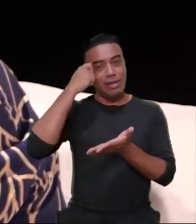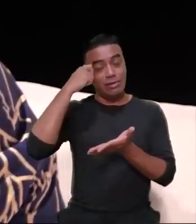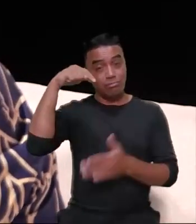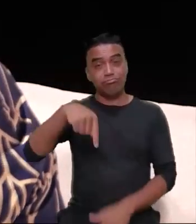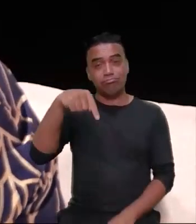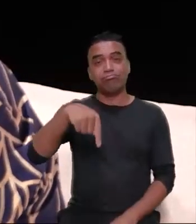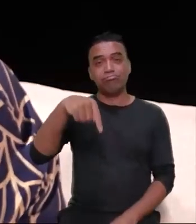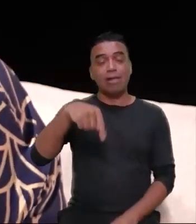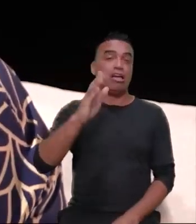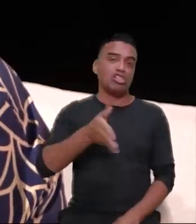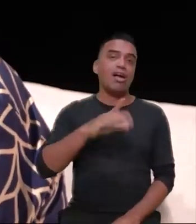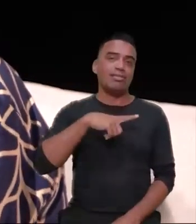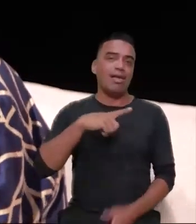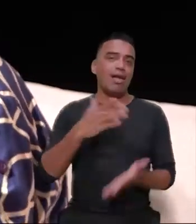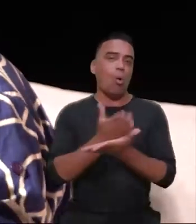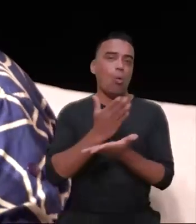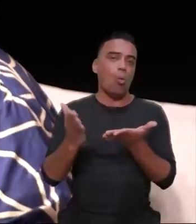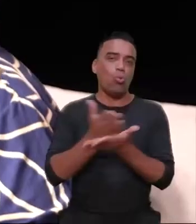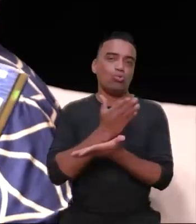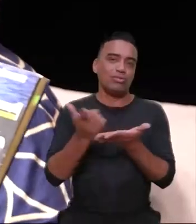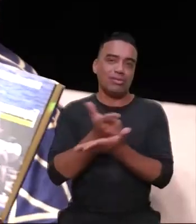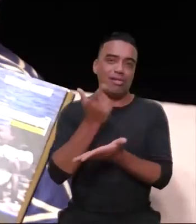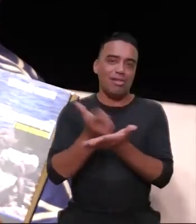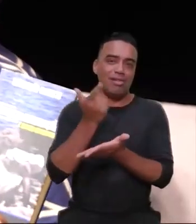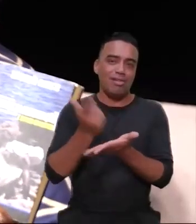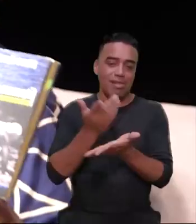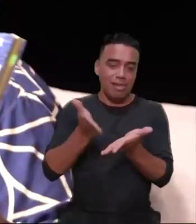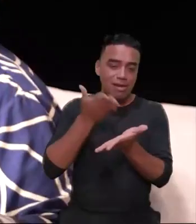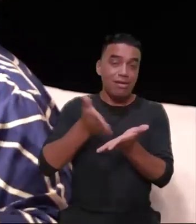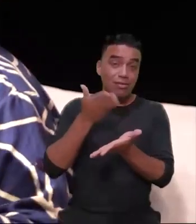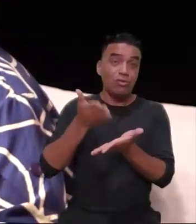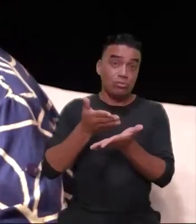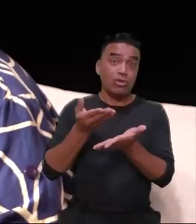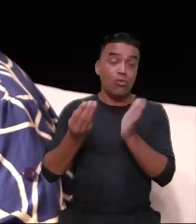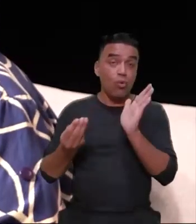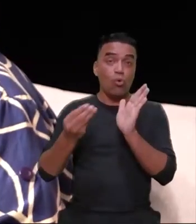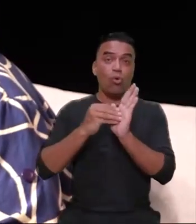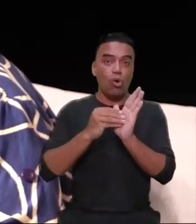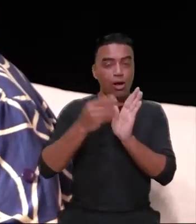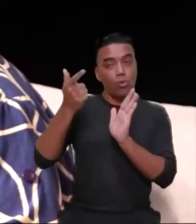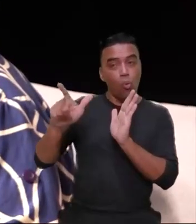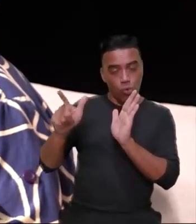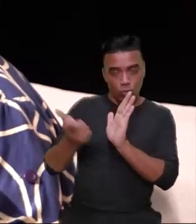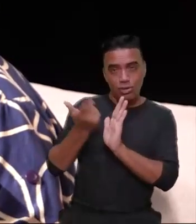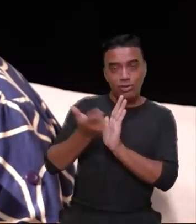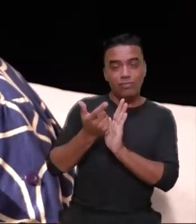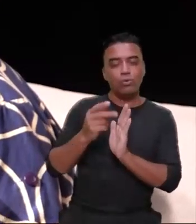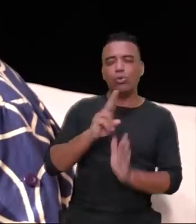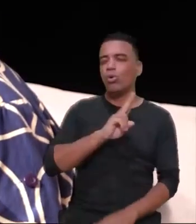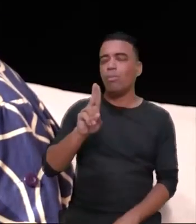aqui mesmo já tem alguns livros que a gente poderia, e que eu vou colocar no outro livro, que